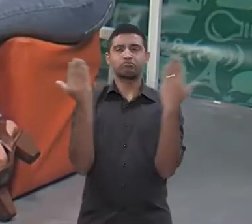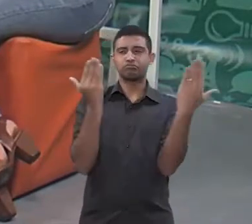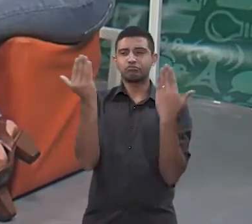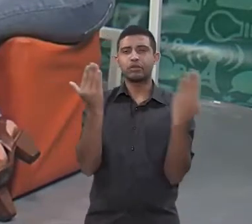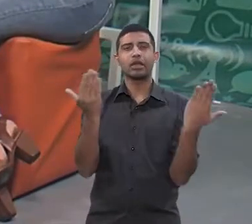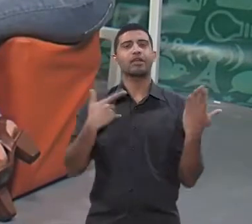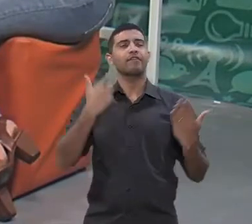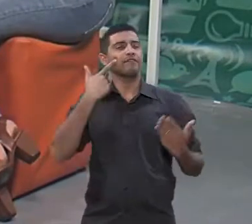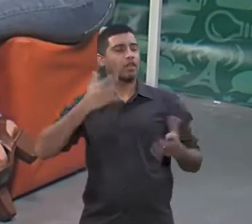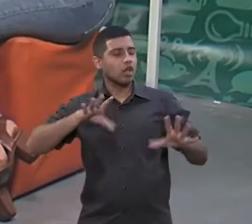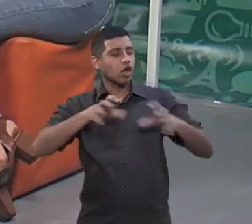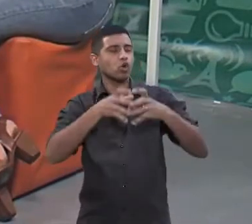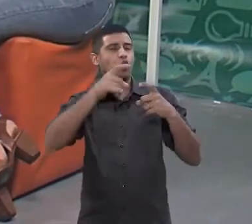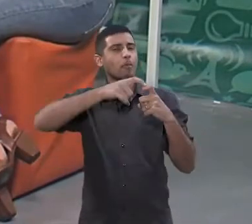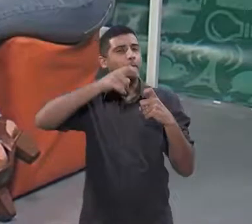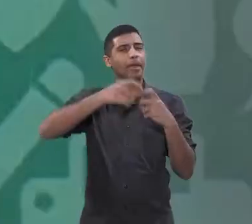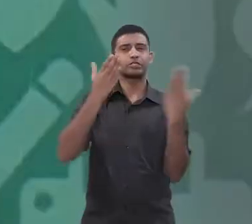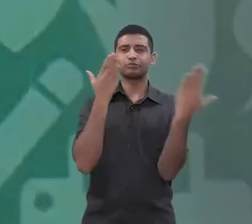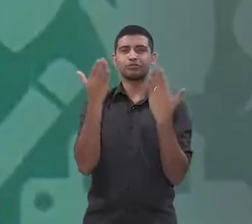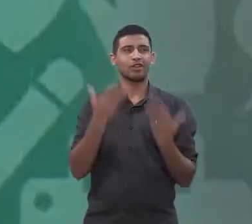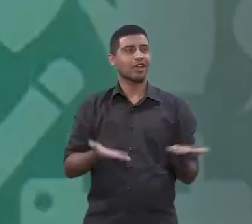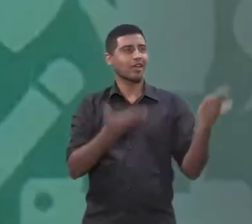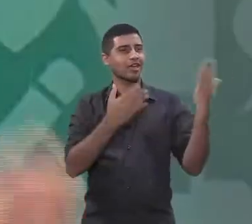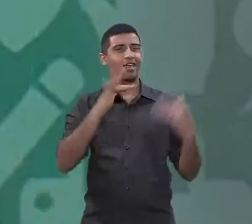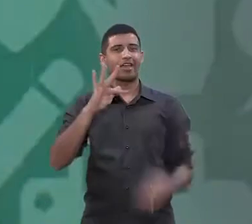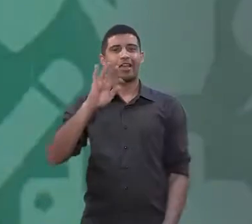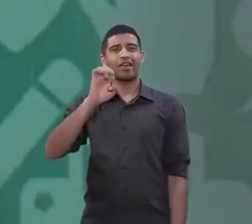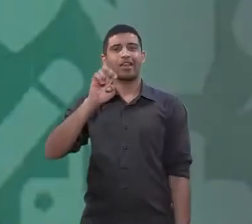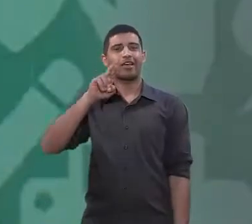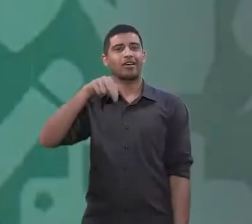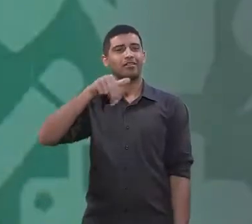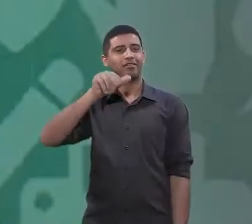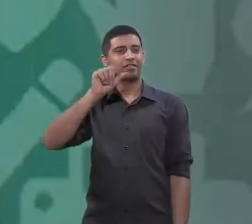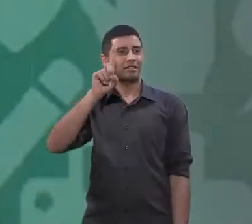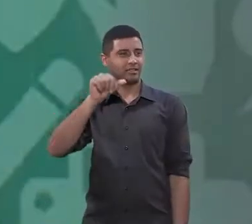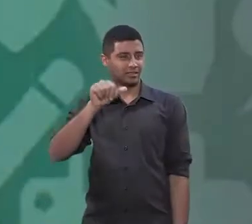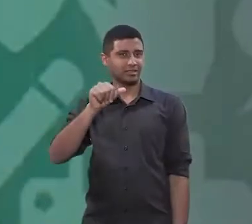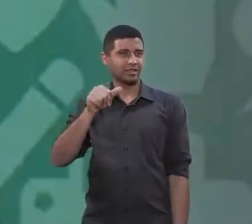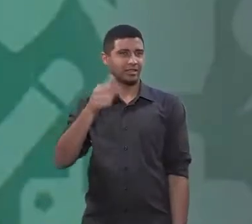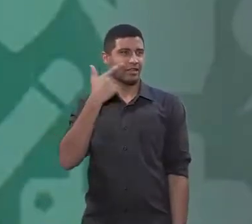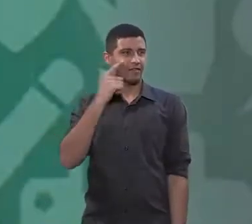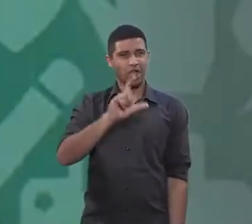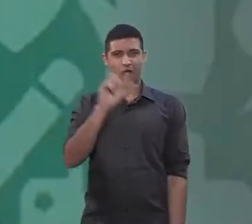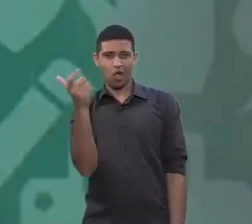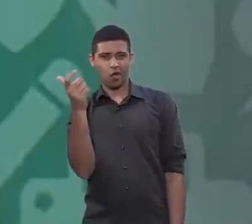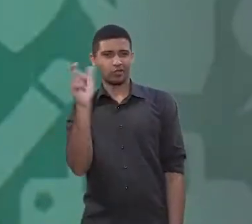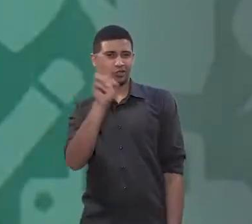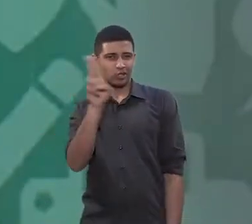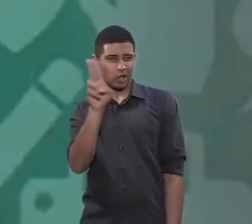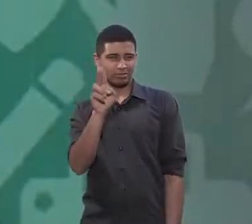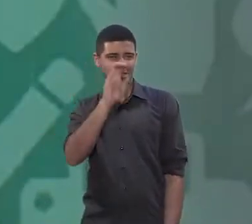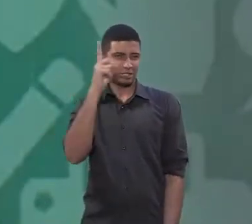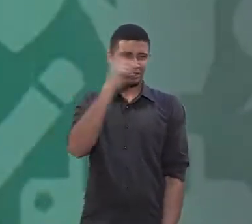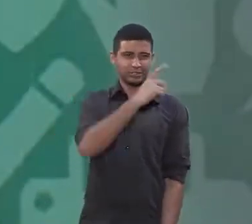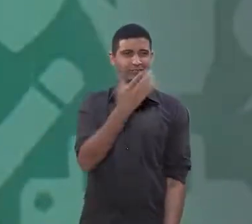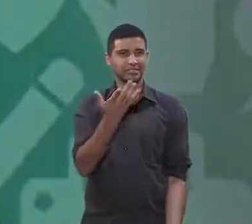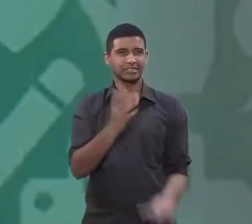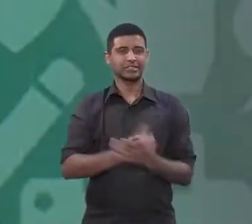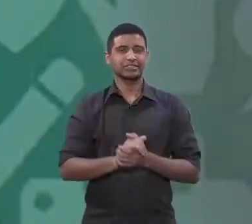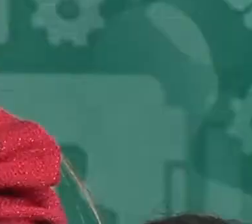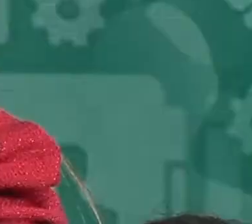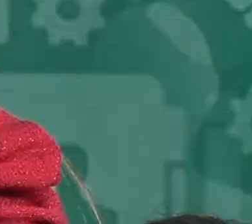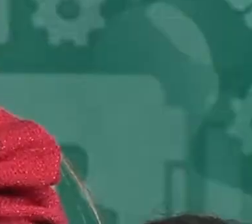né? Os psicólogos aí que estão para ajudar. A Fernanda Rostoiser, sobrenome dela é um pouco difícil, Rostoiser, que